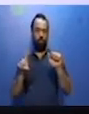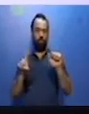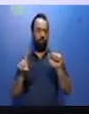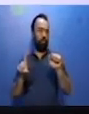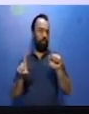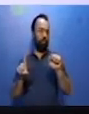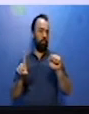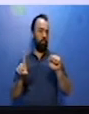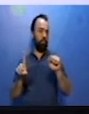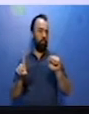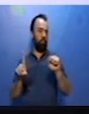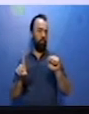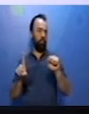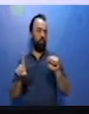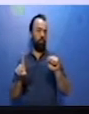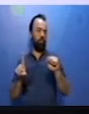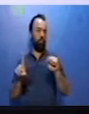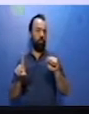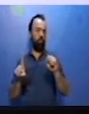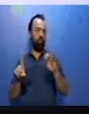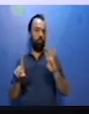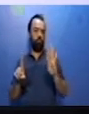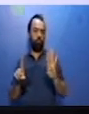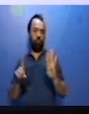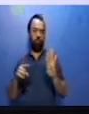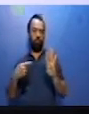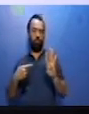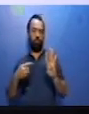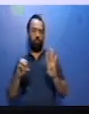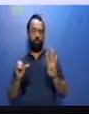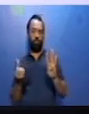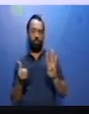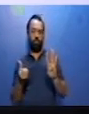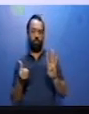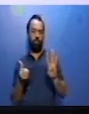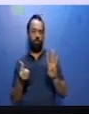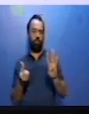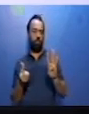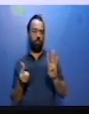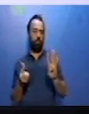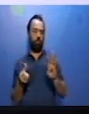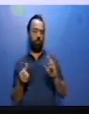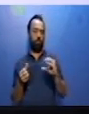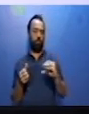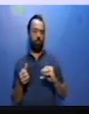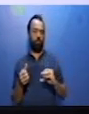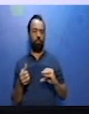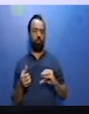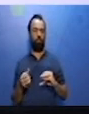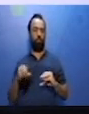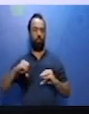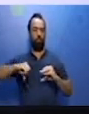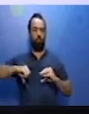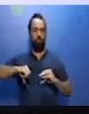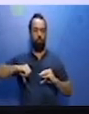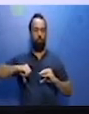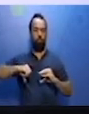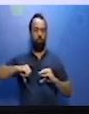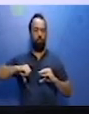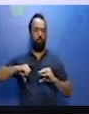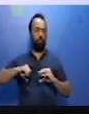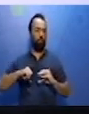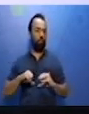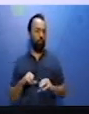se você parar pai é um o bebê - 6 e você é 19